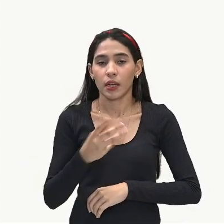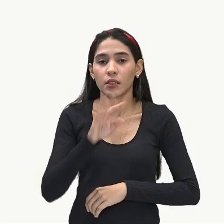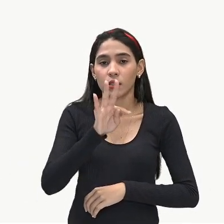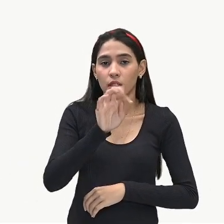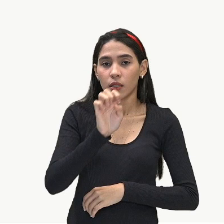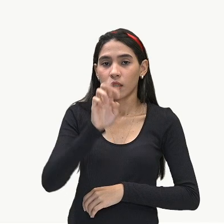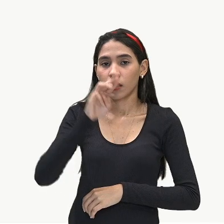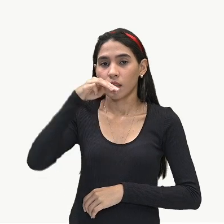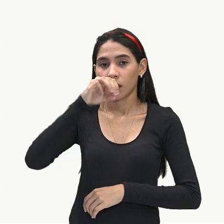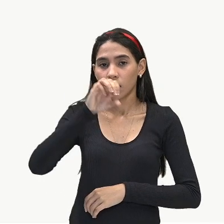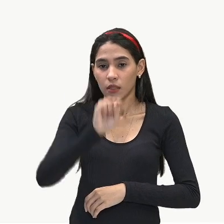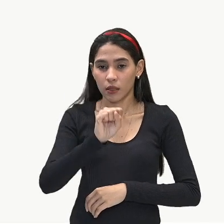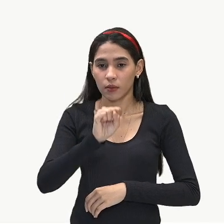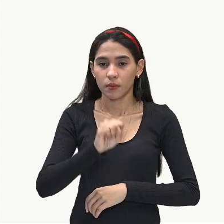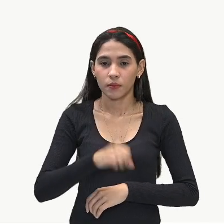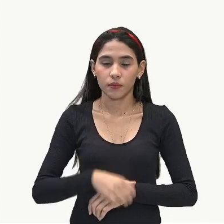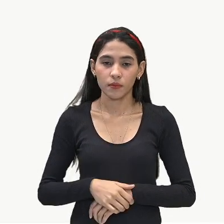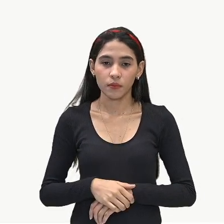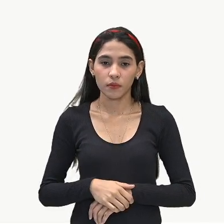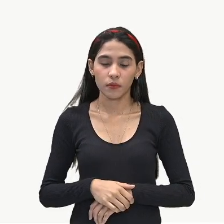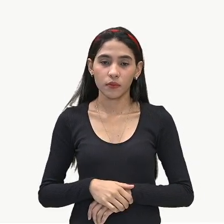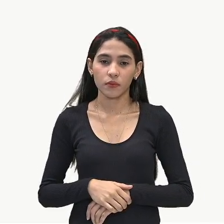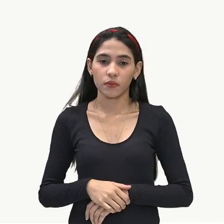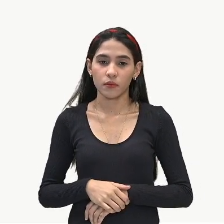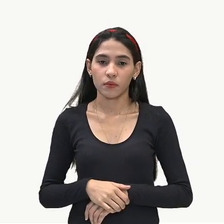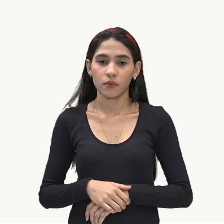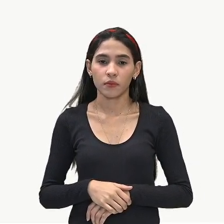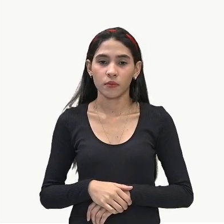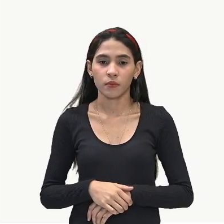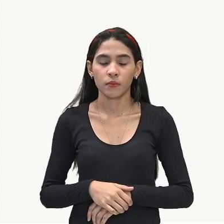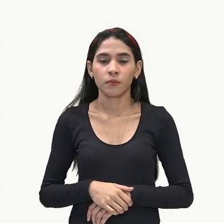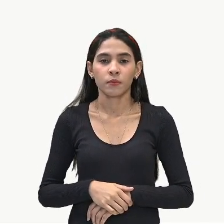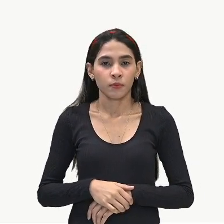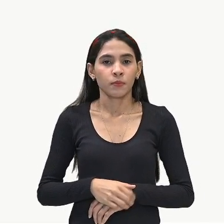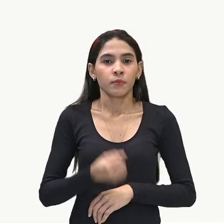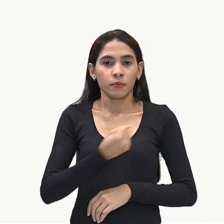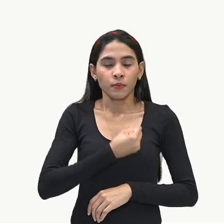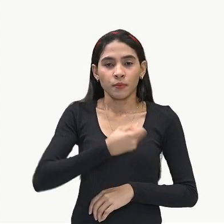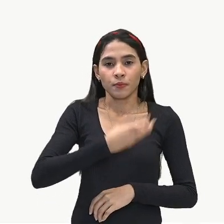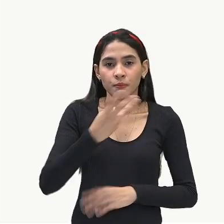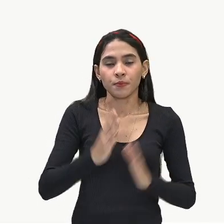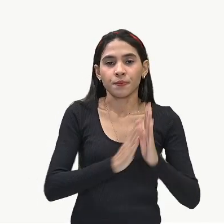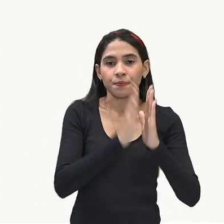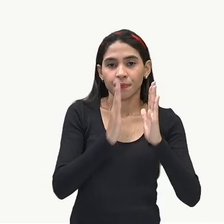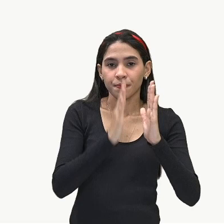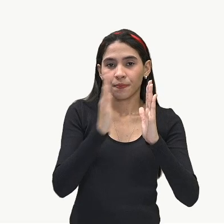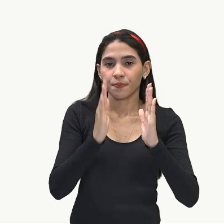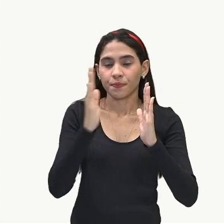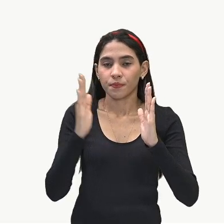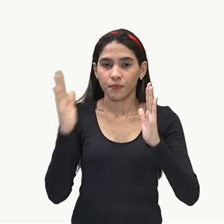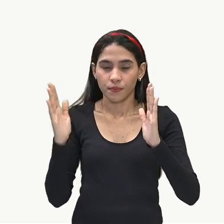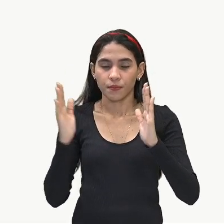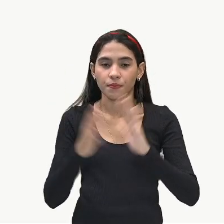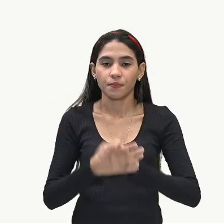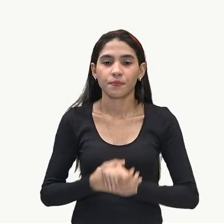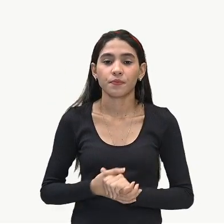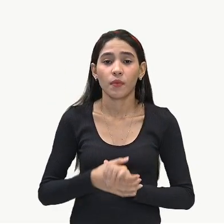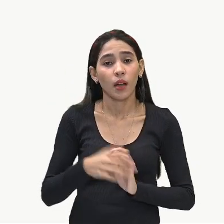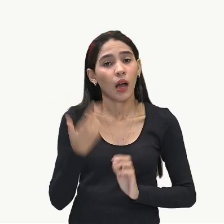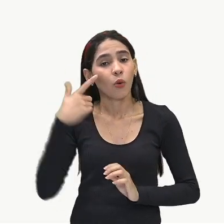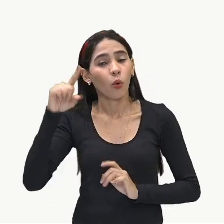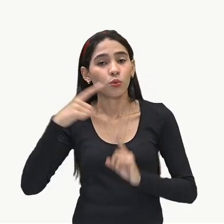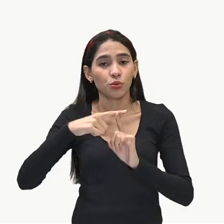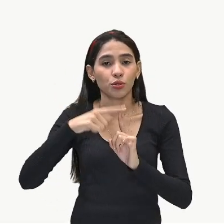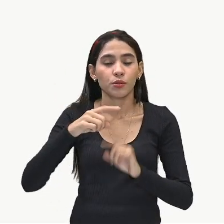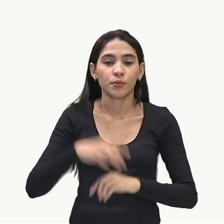termos, forma pela qual uma sequência pode ser finita ou infinita. A outra maneira